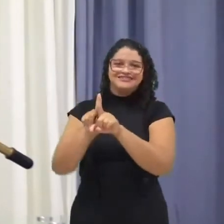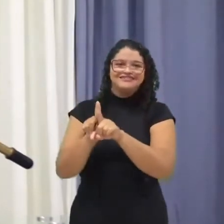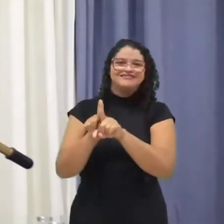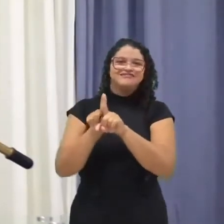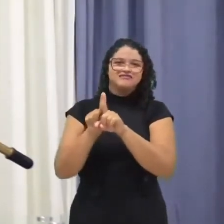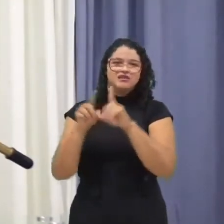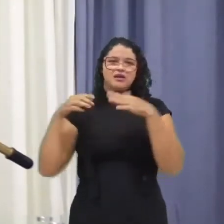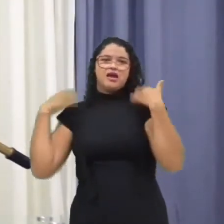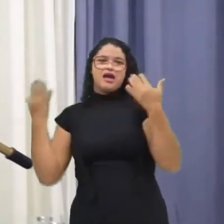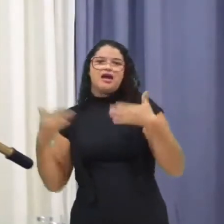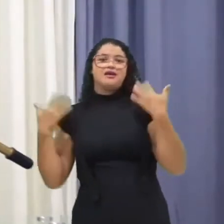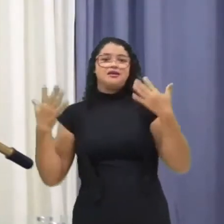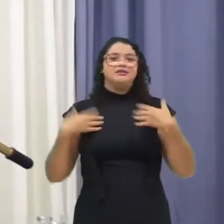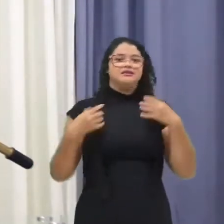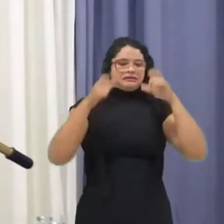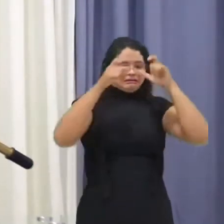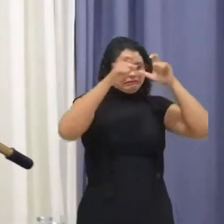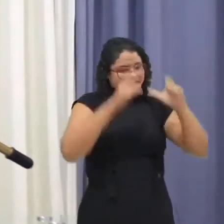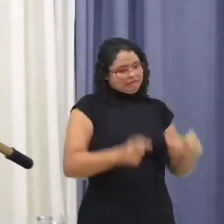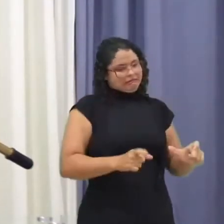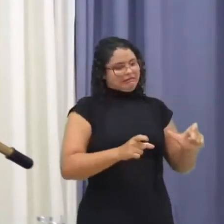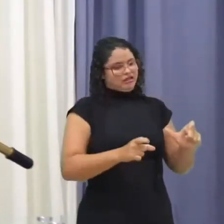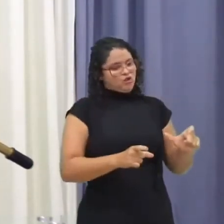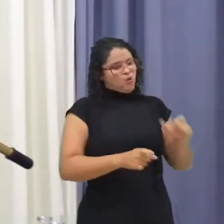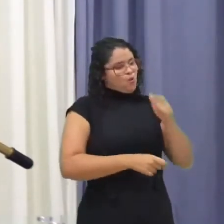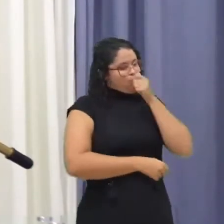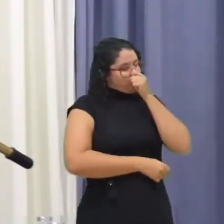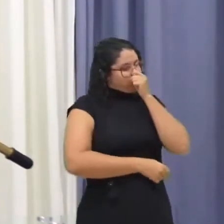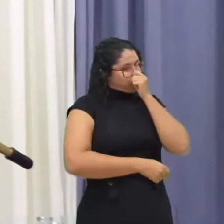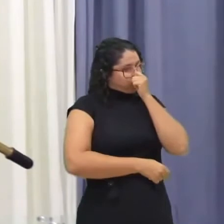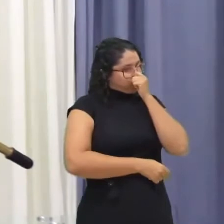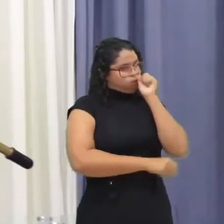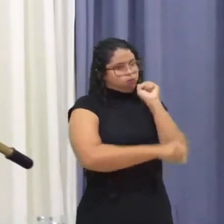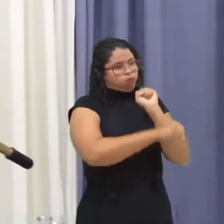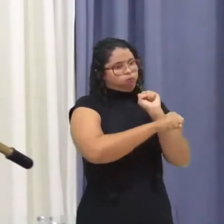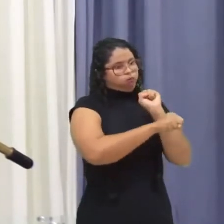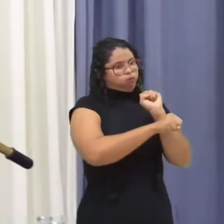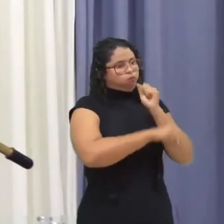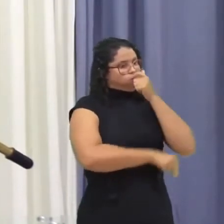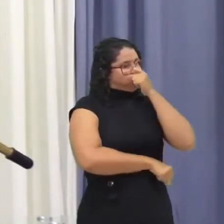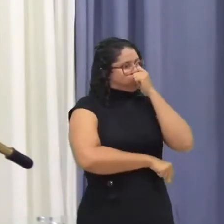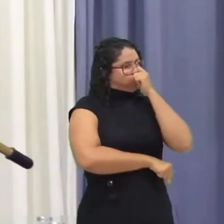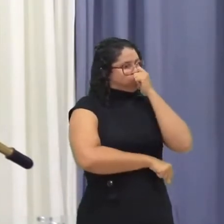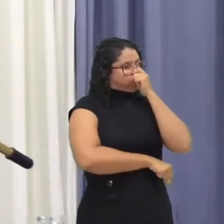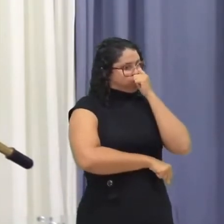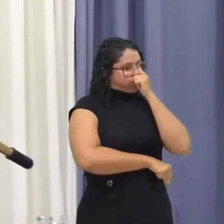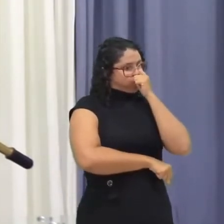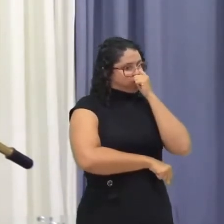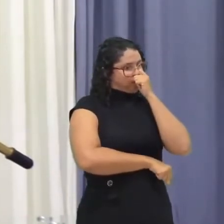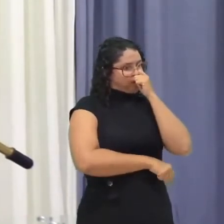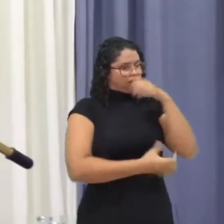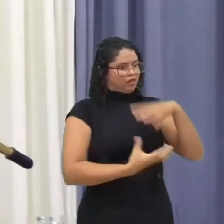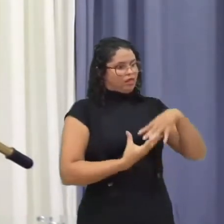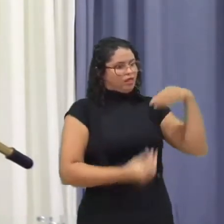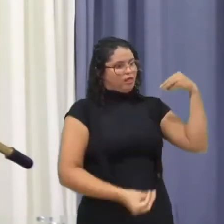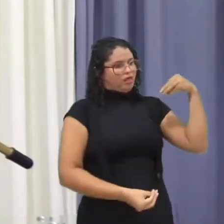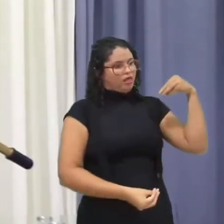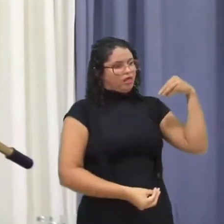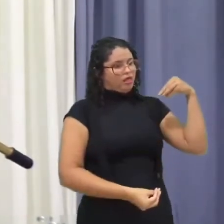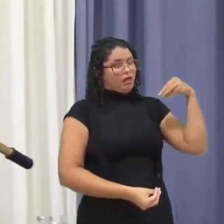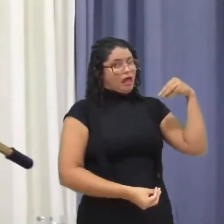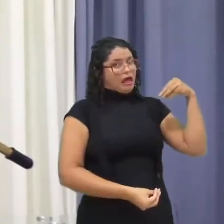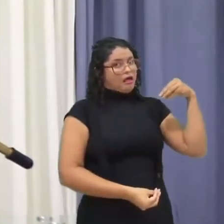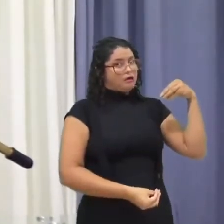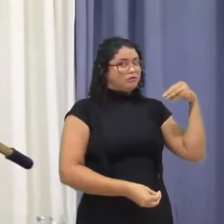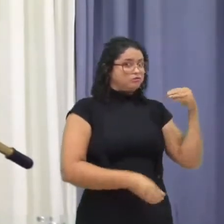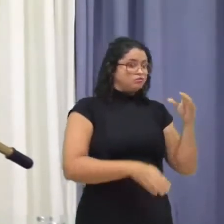aquele lugar que estava cheio de gente lá esperando, cheio das almas dos salvos que esperavam, ficou vazio,